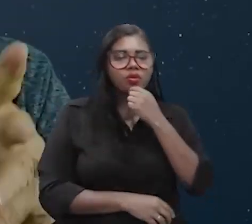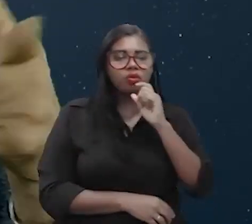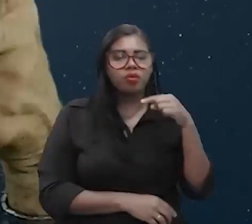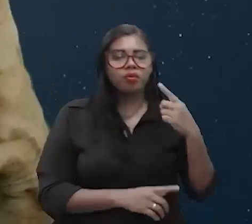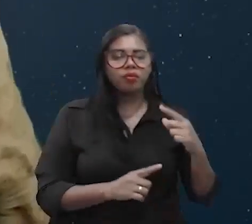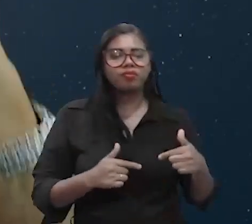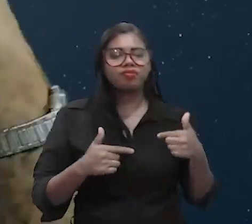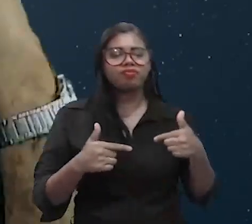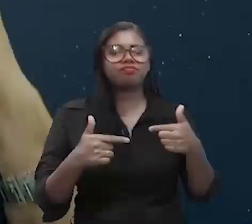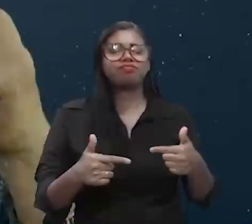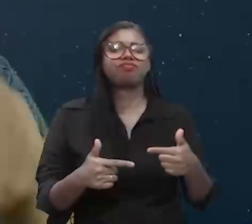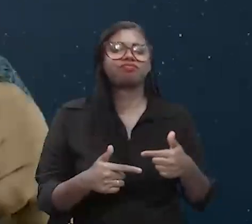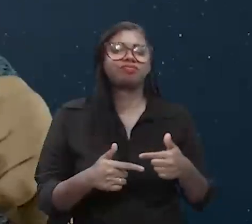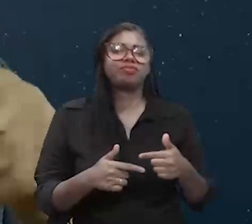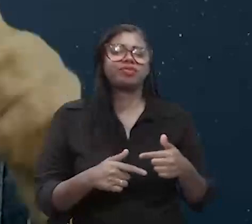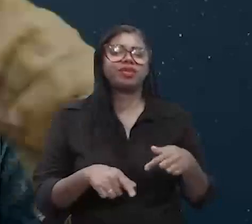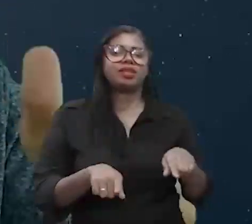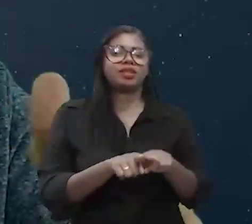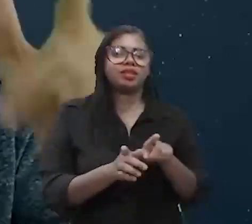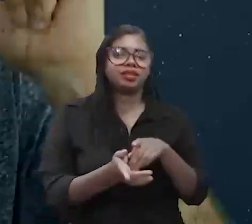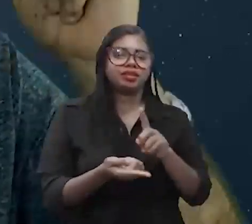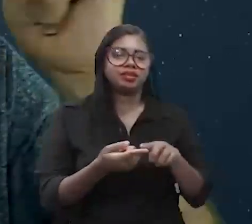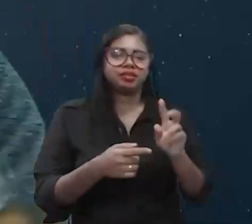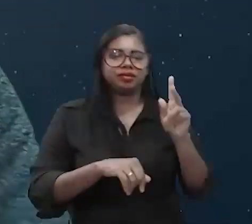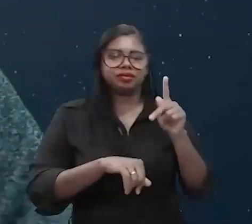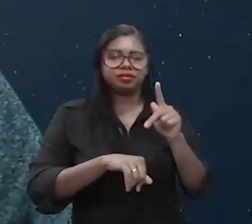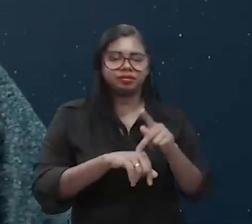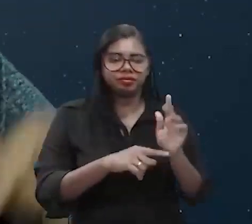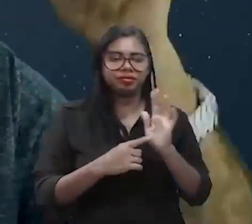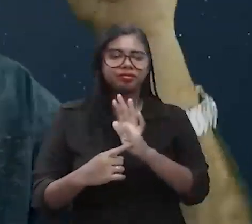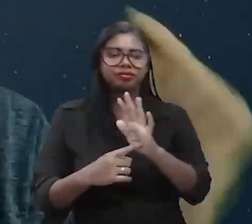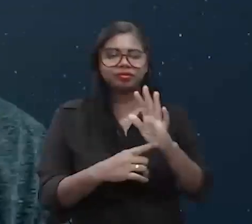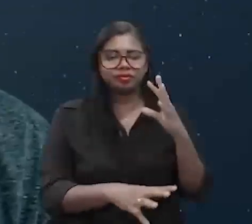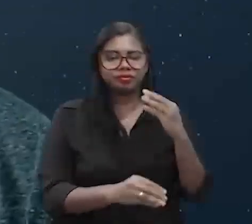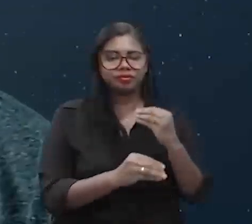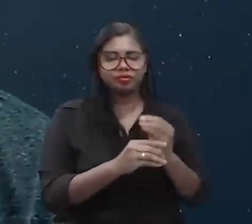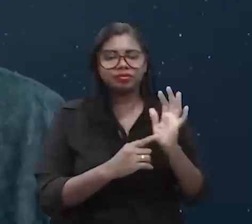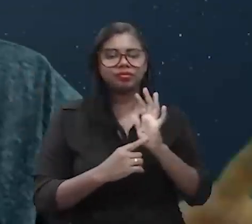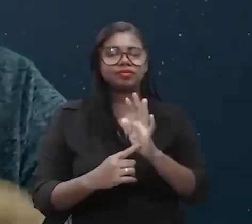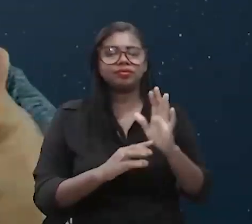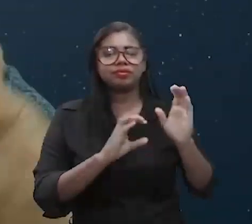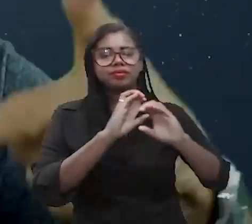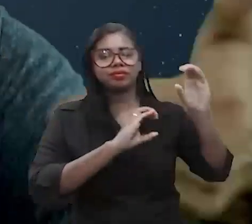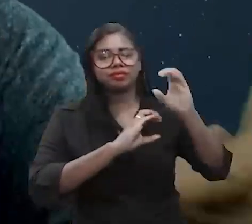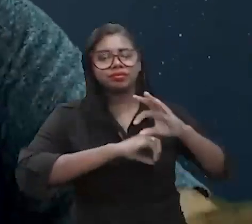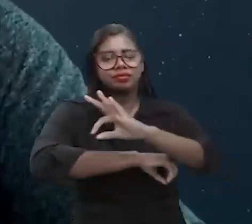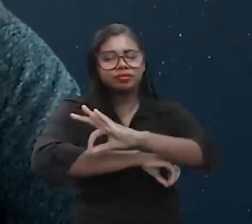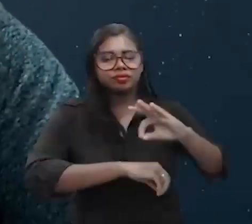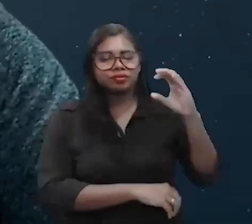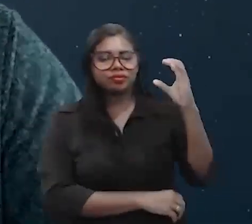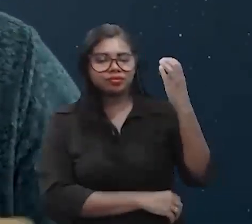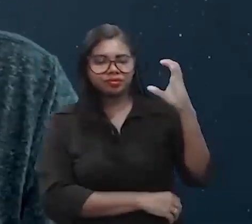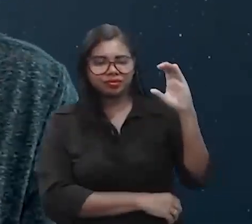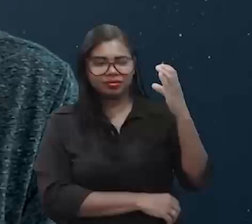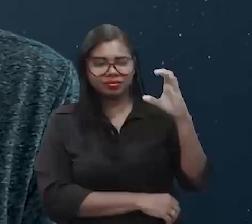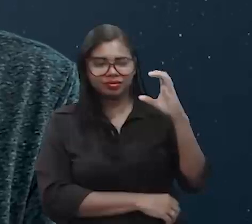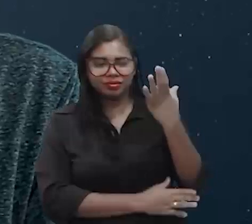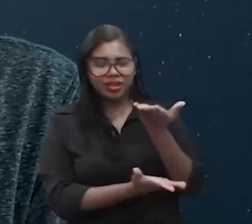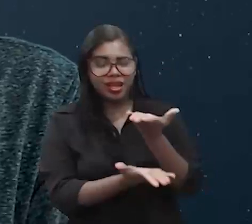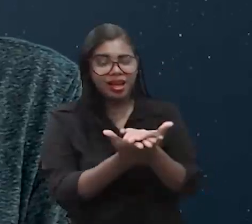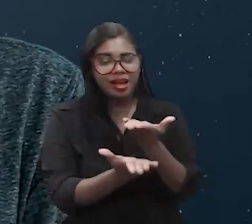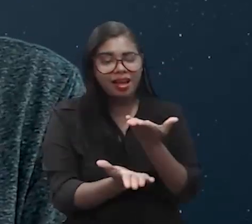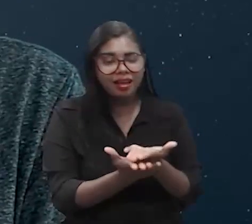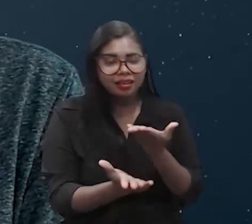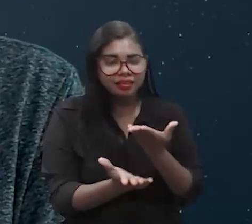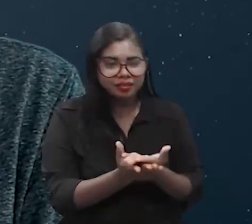terra é justamente aí entra o topógrafo, entra aí o engenheiro, entra aí o cientista para estudar